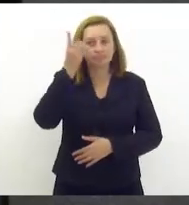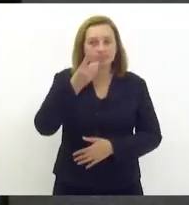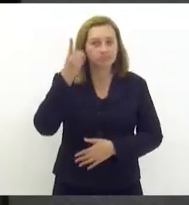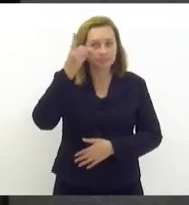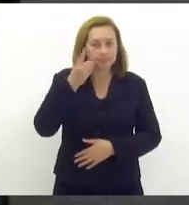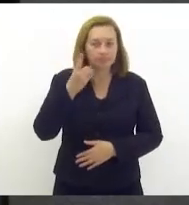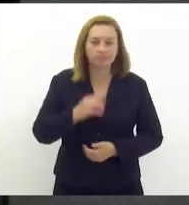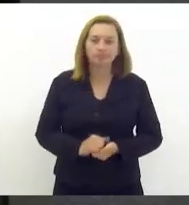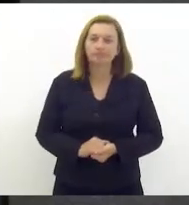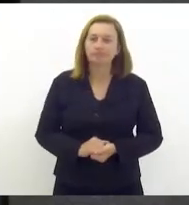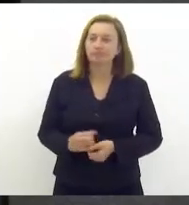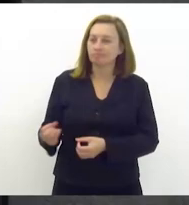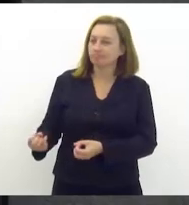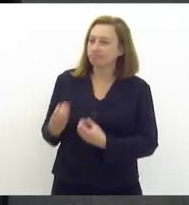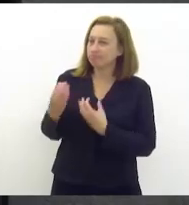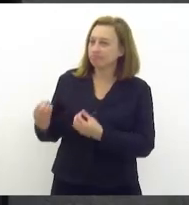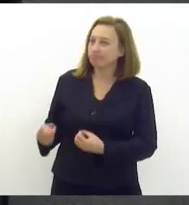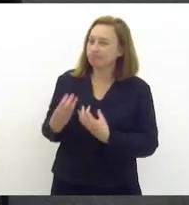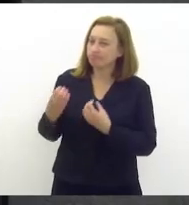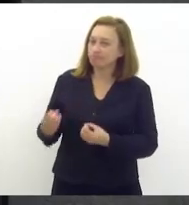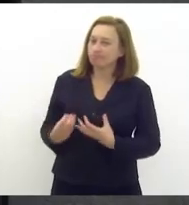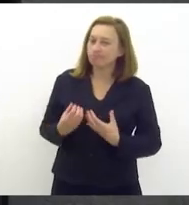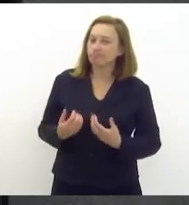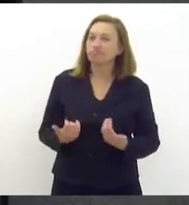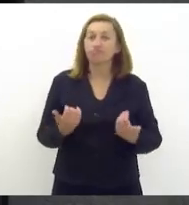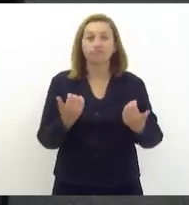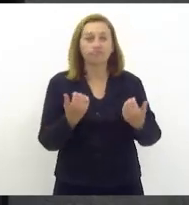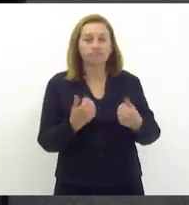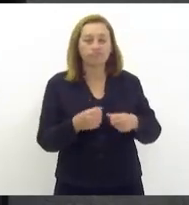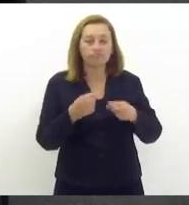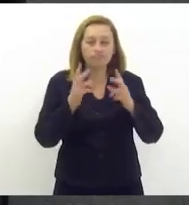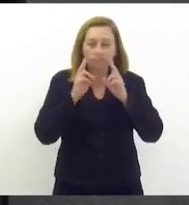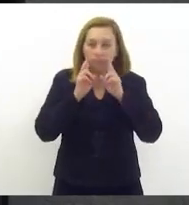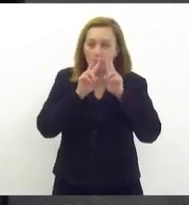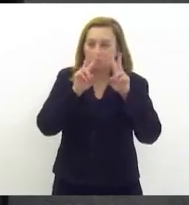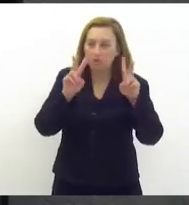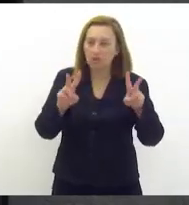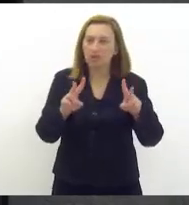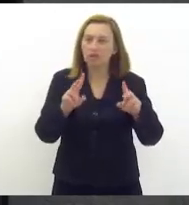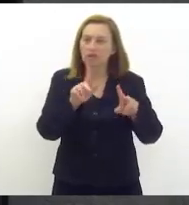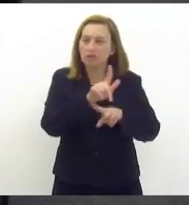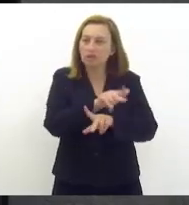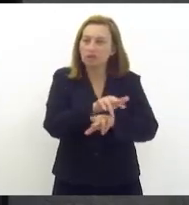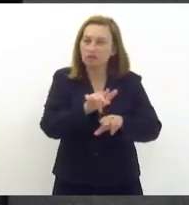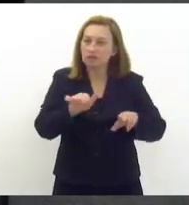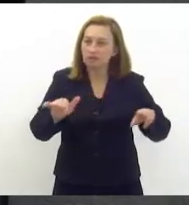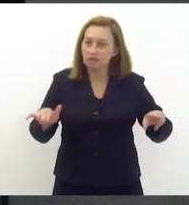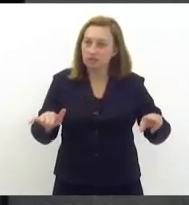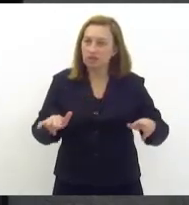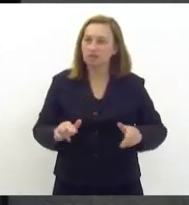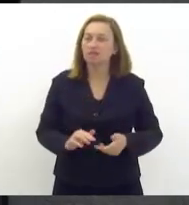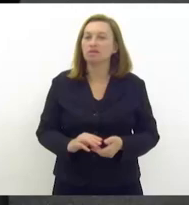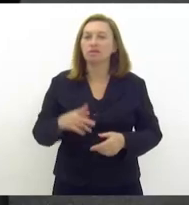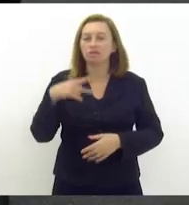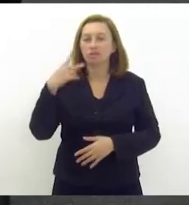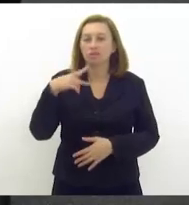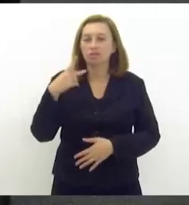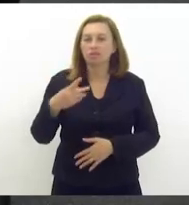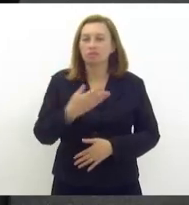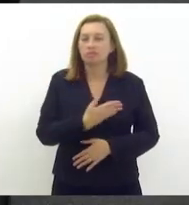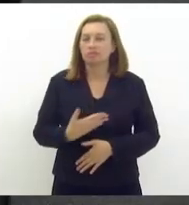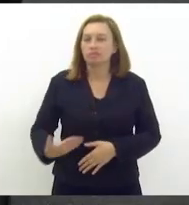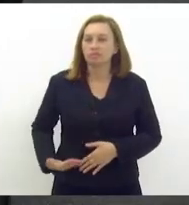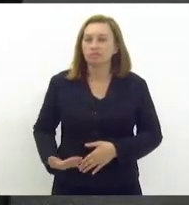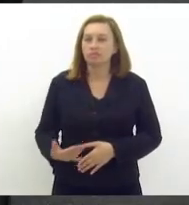ela nos ensinou que tínhamos que ter um olhar da diversidade e que a política pública